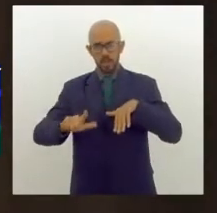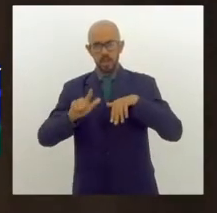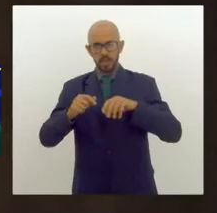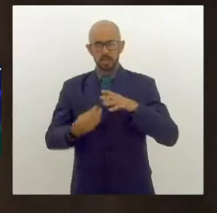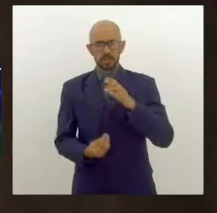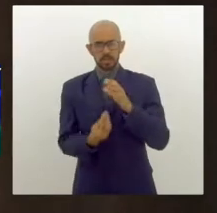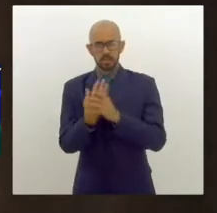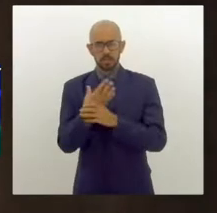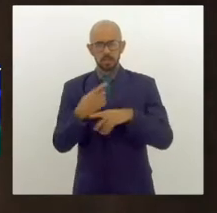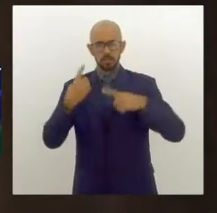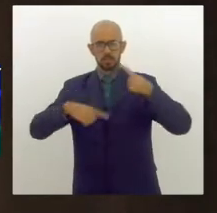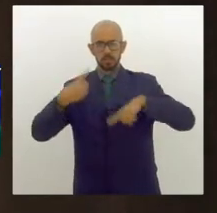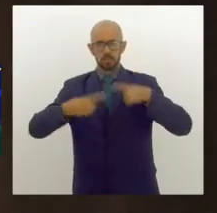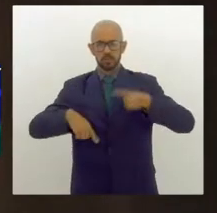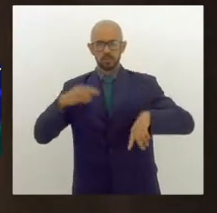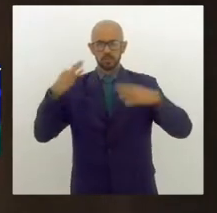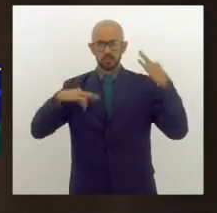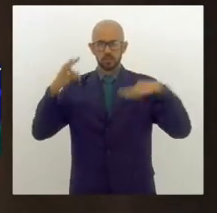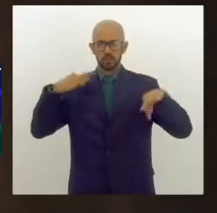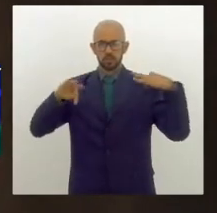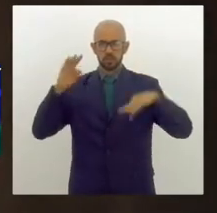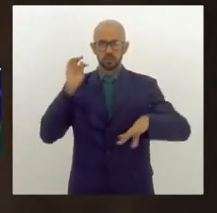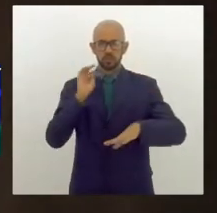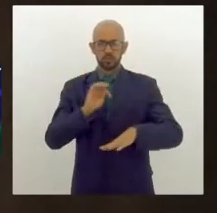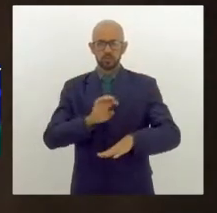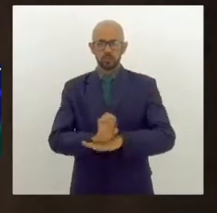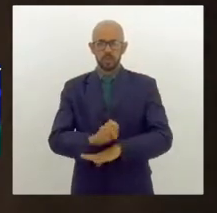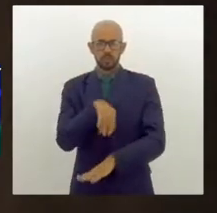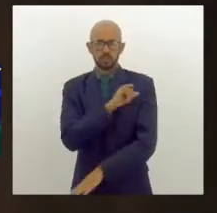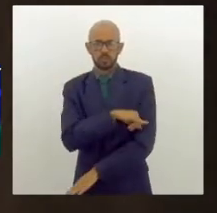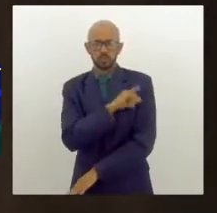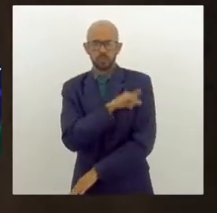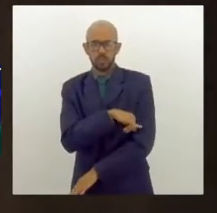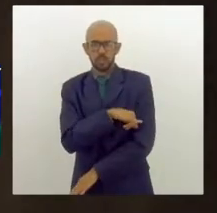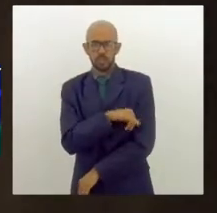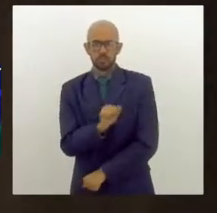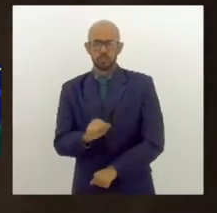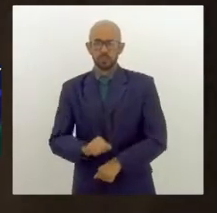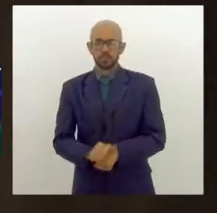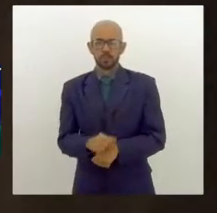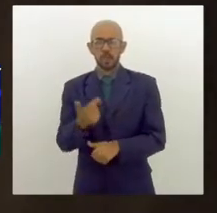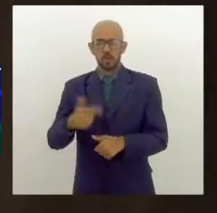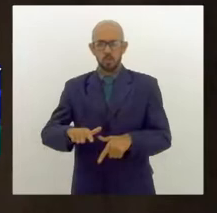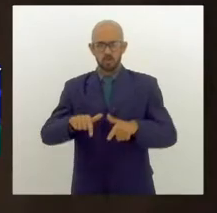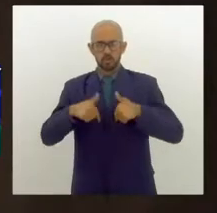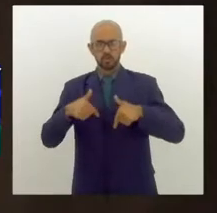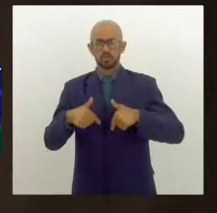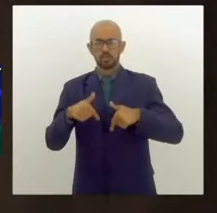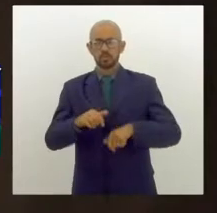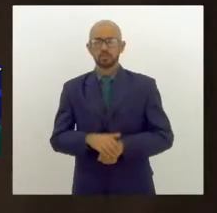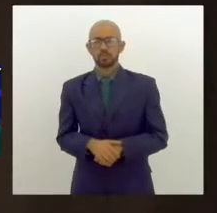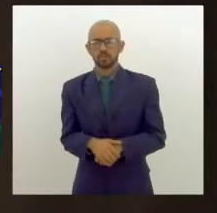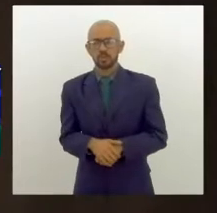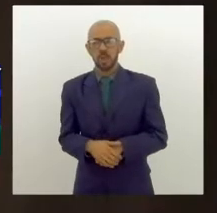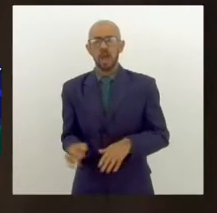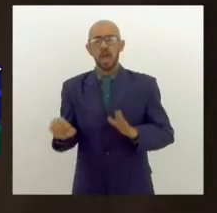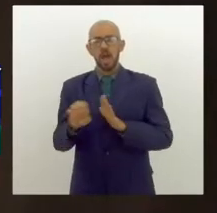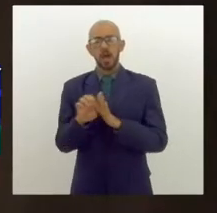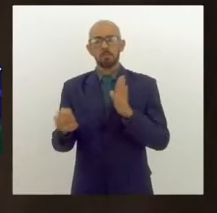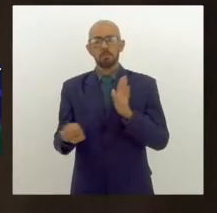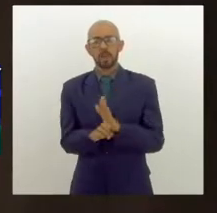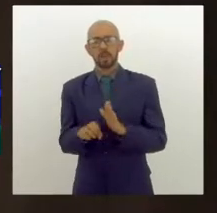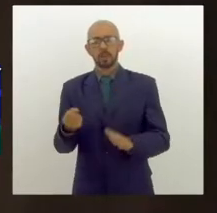a Política Estadual de Turismo do Rio de Janeiro, do Estado do Rio de Janeiro, e da outras providências. A emenda